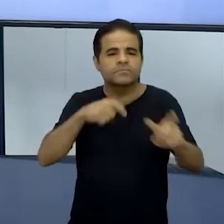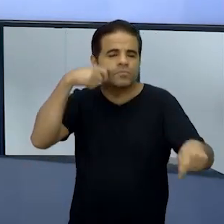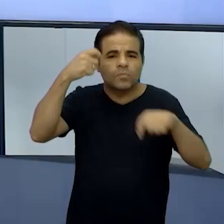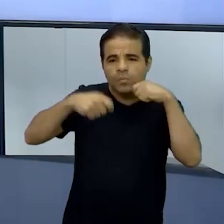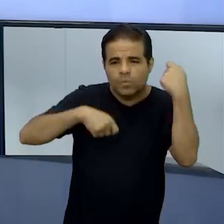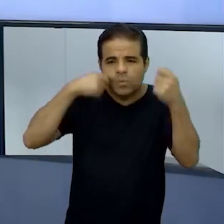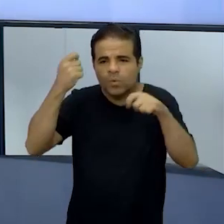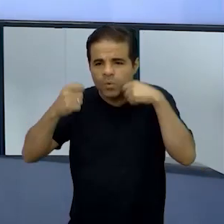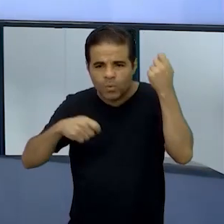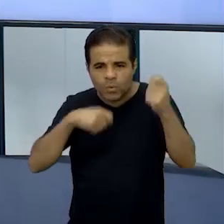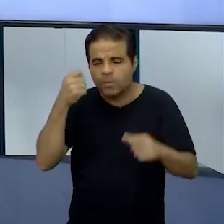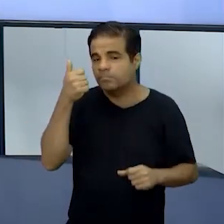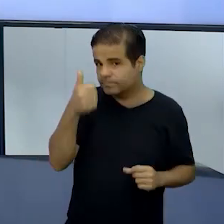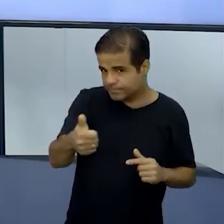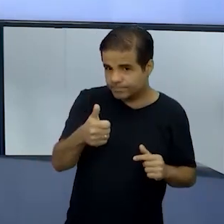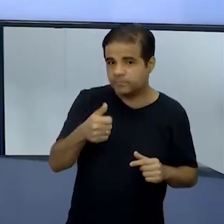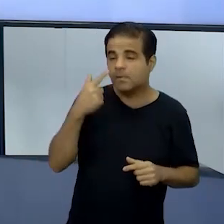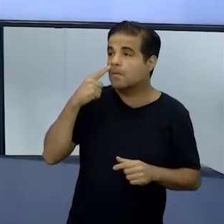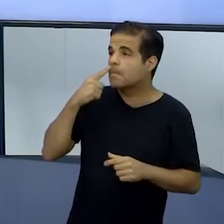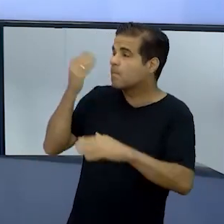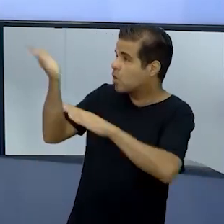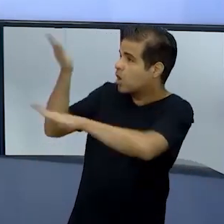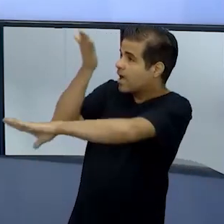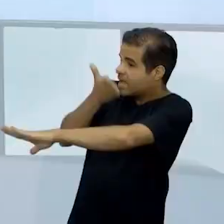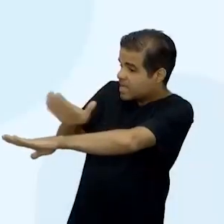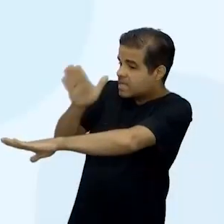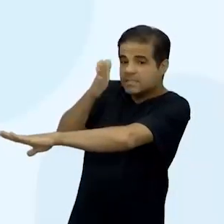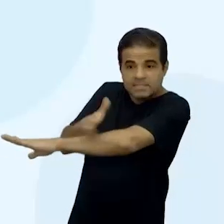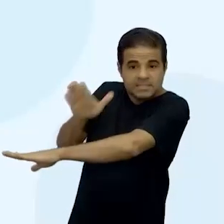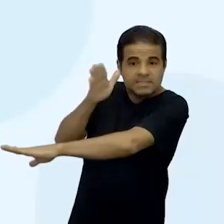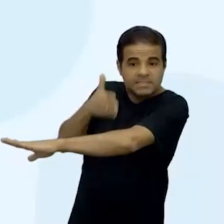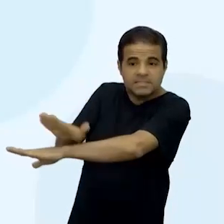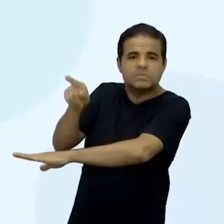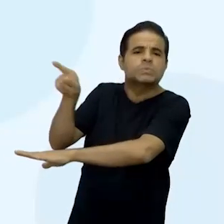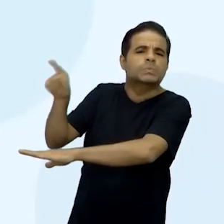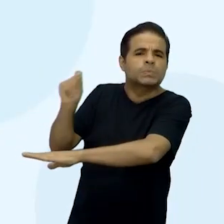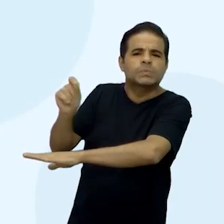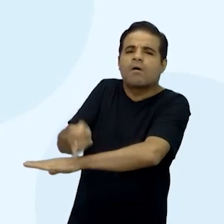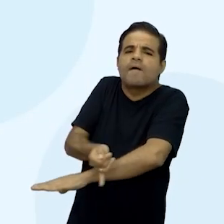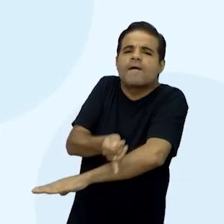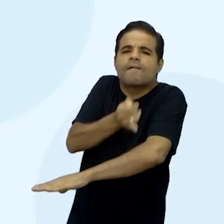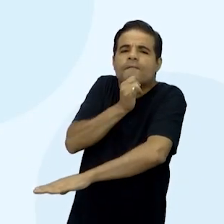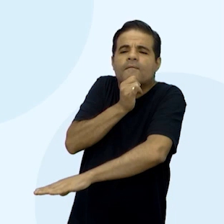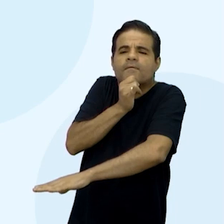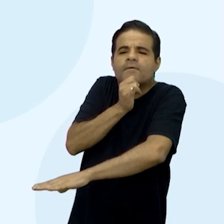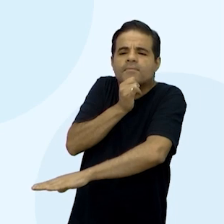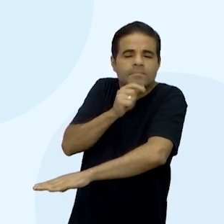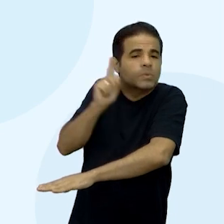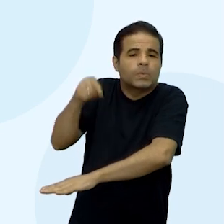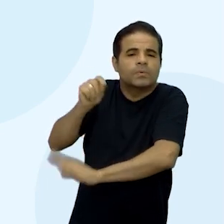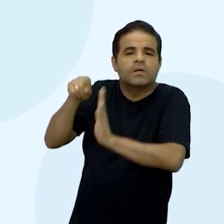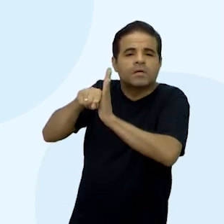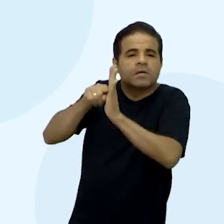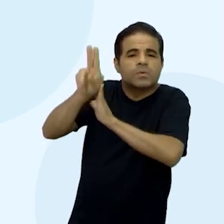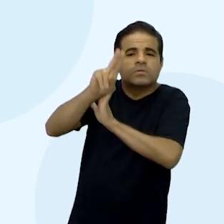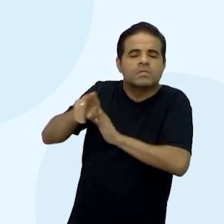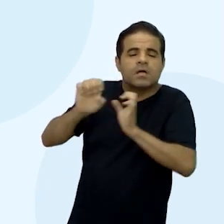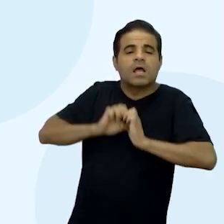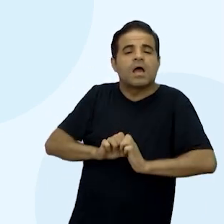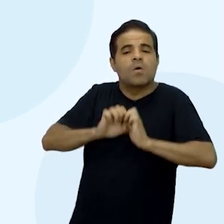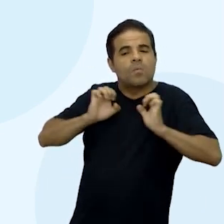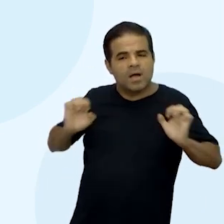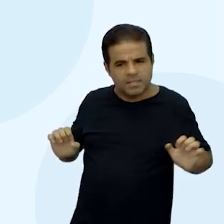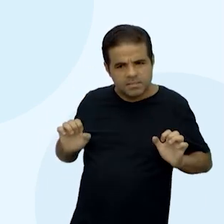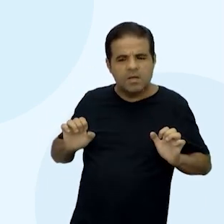vestibulares aí, tá? E aí fizemos aqui um exercício com vocês, ó. Você tem um exercício exemplo utilizando aquela equação.